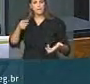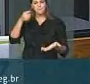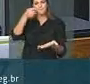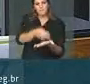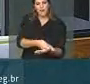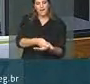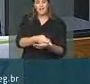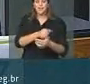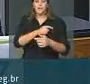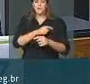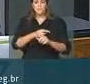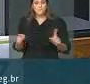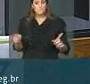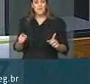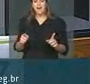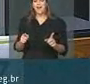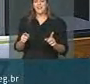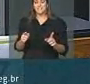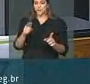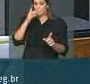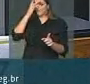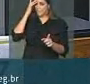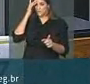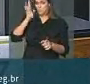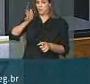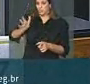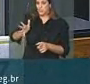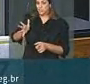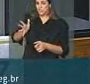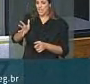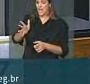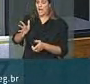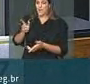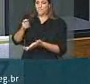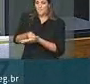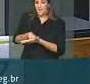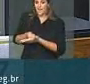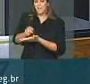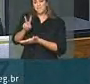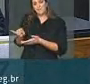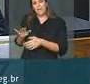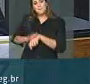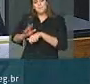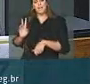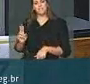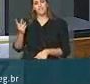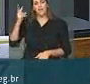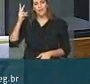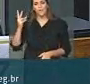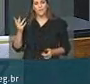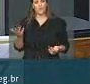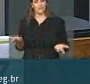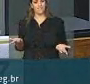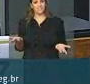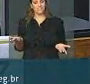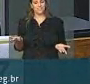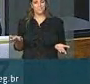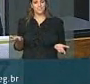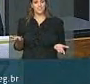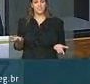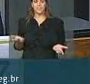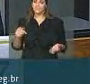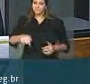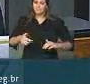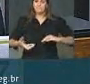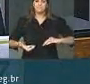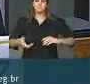aumentamos a carga sobre aqueles que já pagam. O Congresso tem que dar uma resposta a isso. Não adianta a retórica da